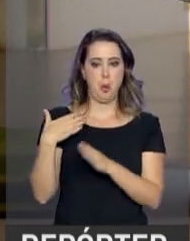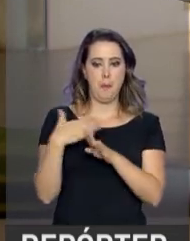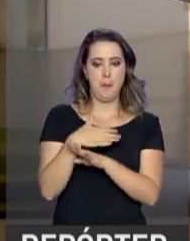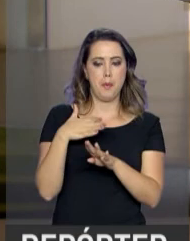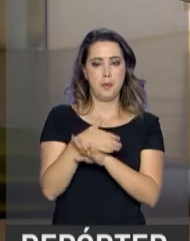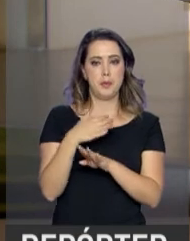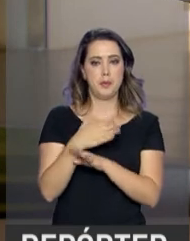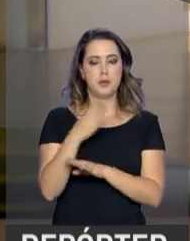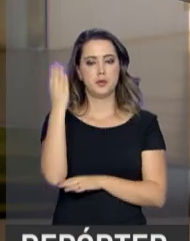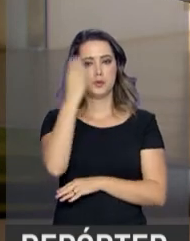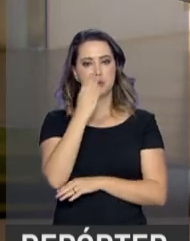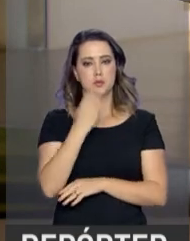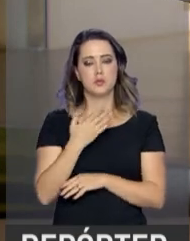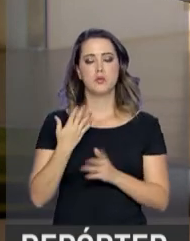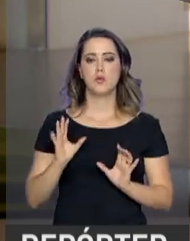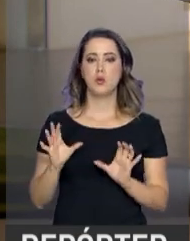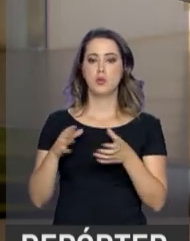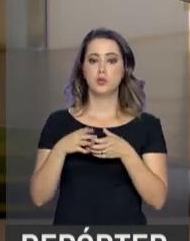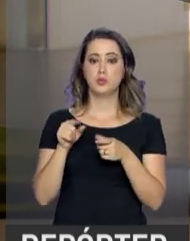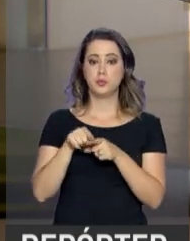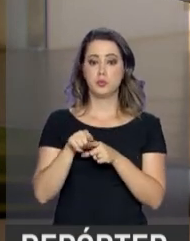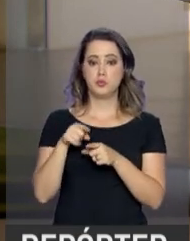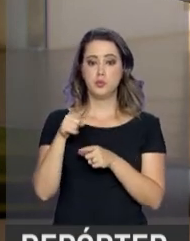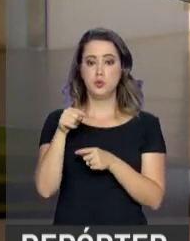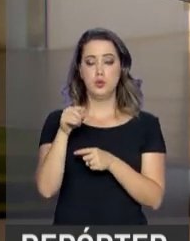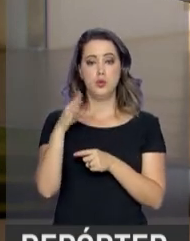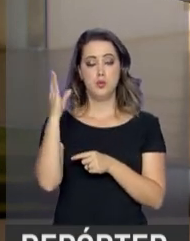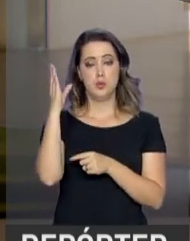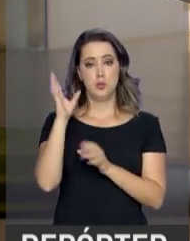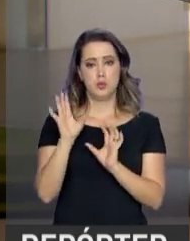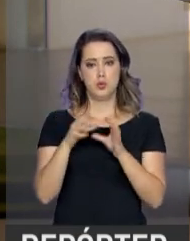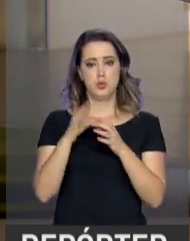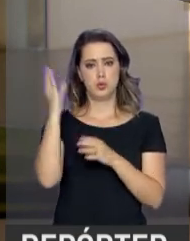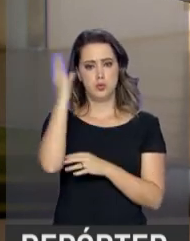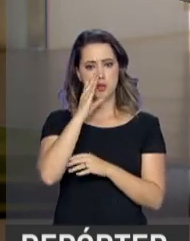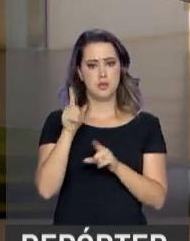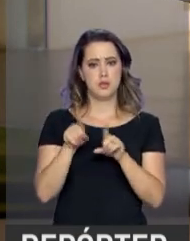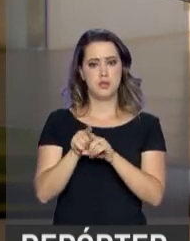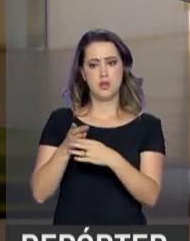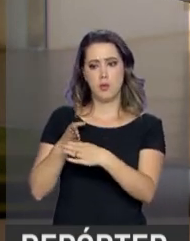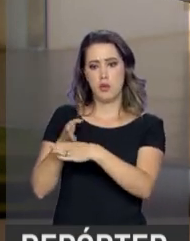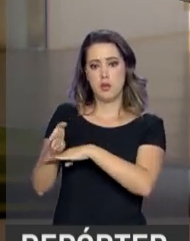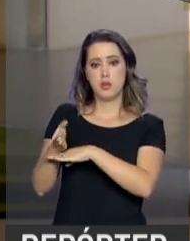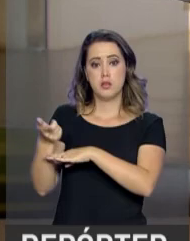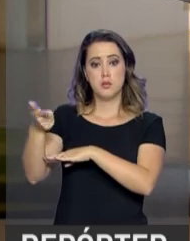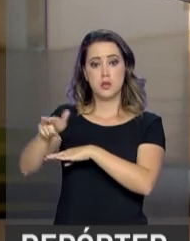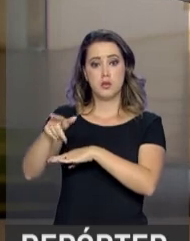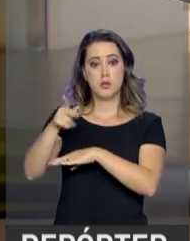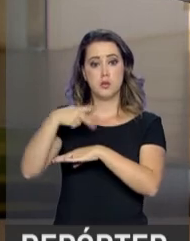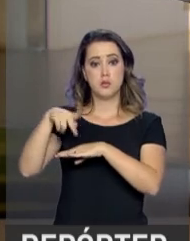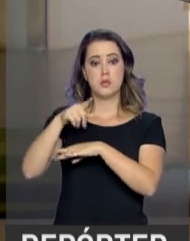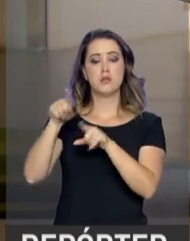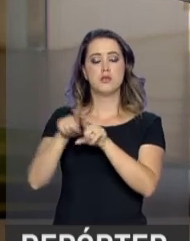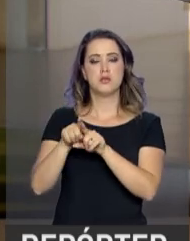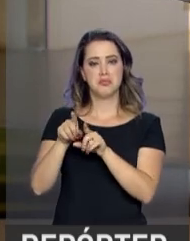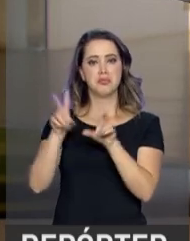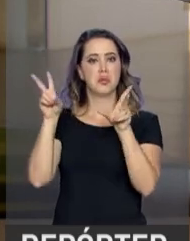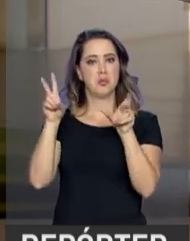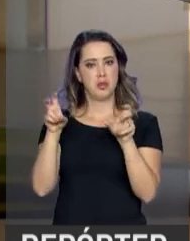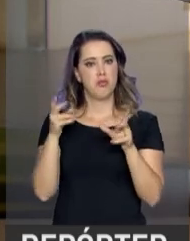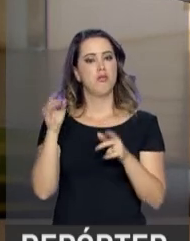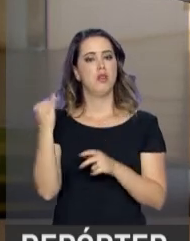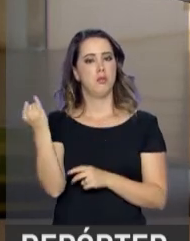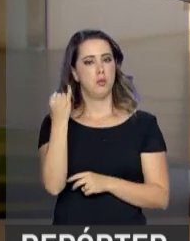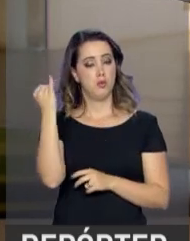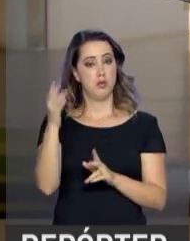a imigração de brasileiros para o país vizinho também estava na pauta da conversa a estimativa é que entre 30 mil